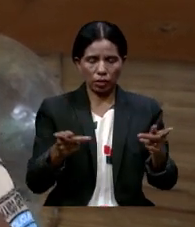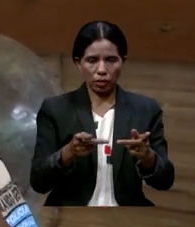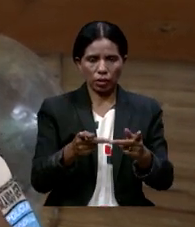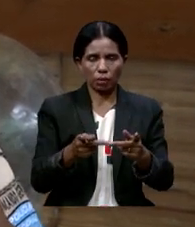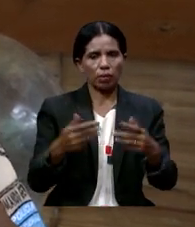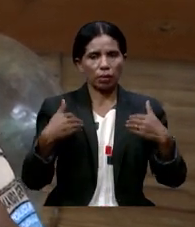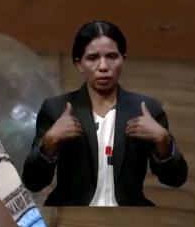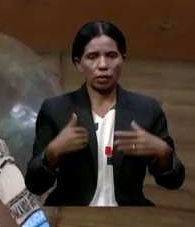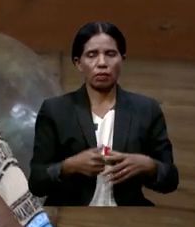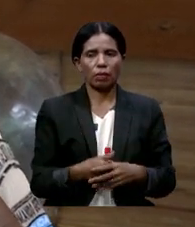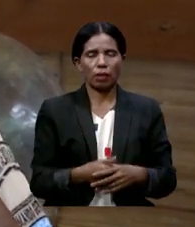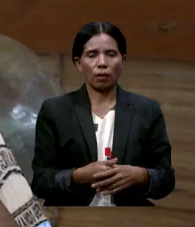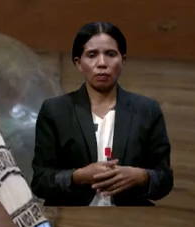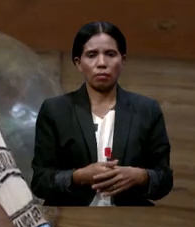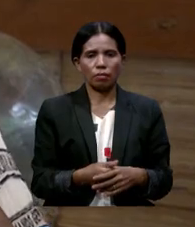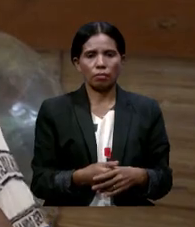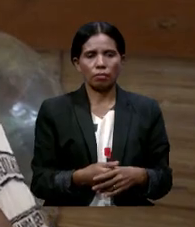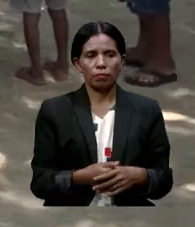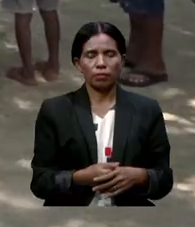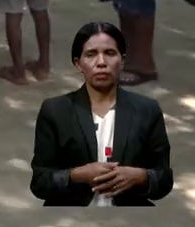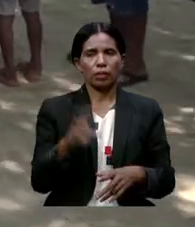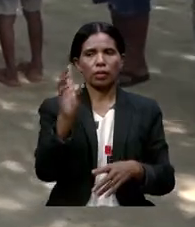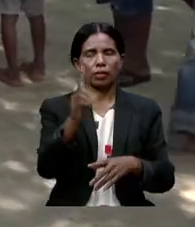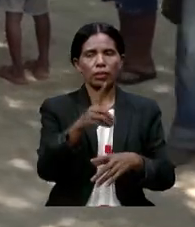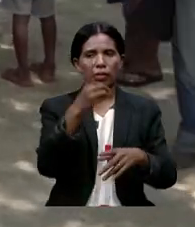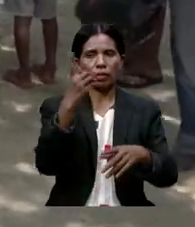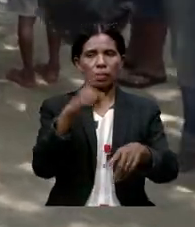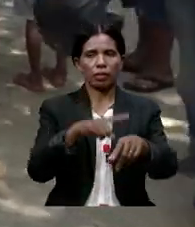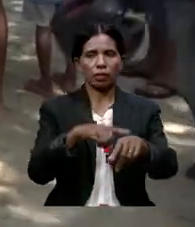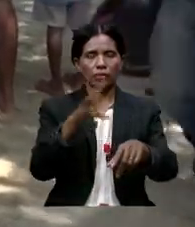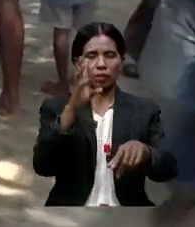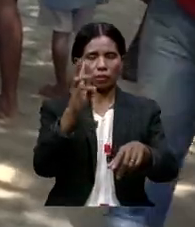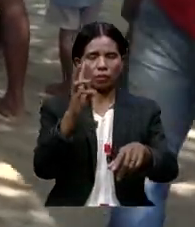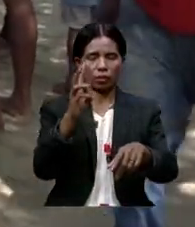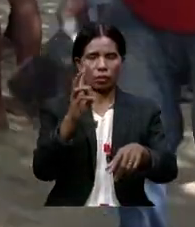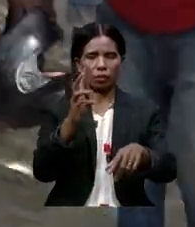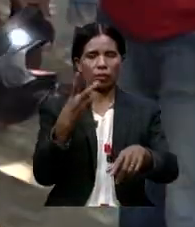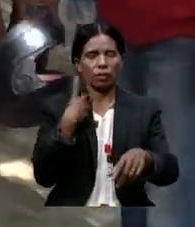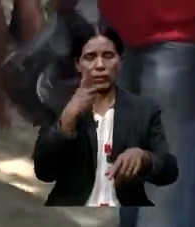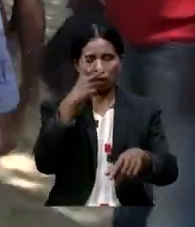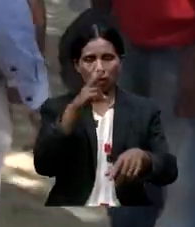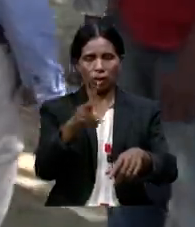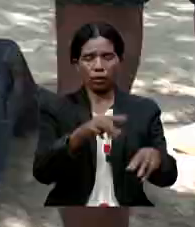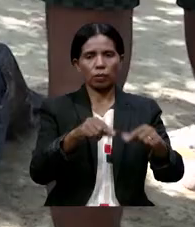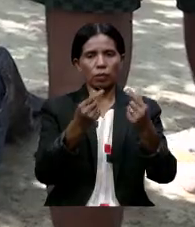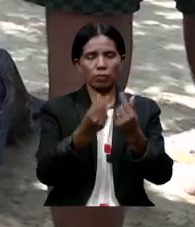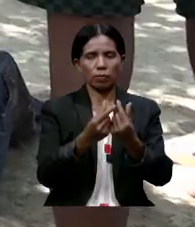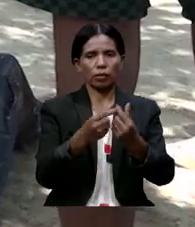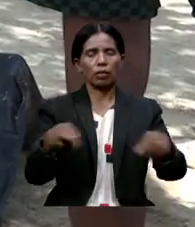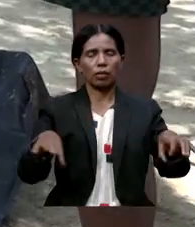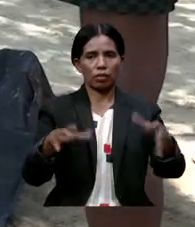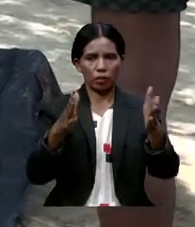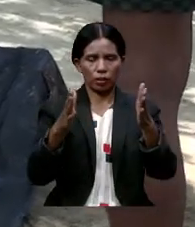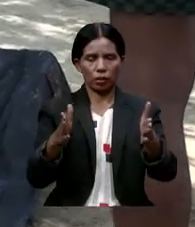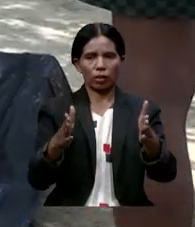ya. Então, ia dar san 6 horas encontrar na Roma, ita mobiliza que desse tem recurso.